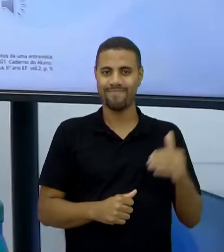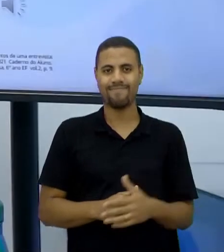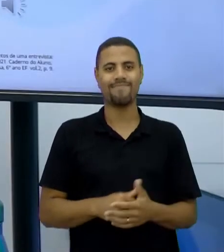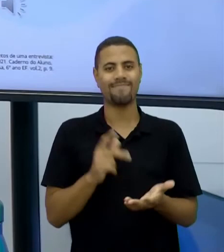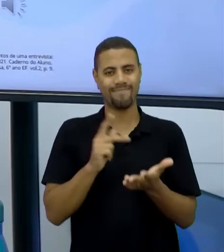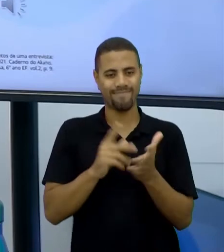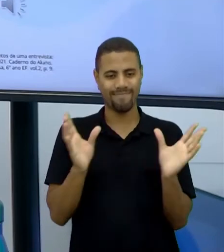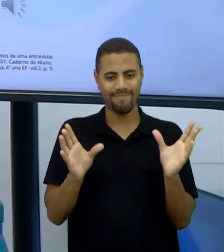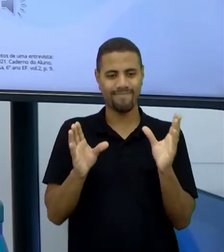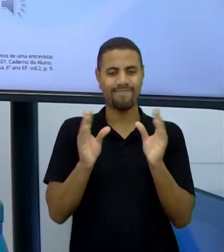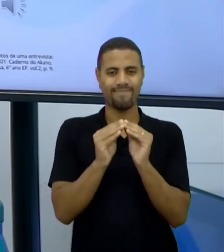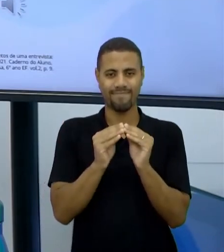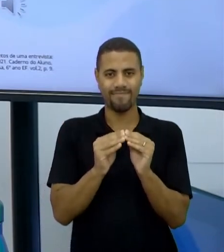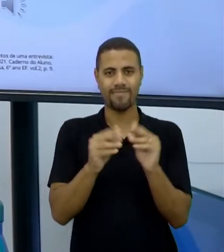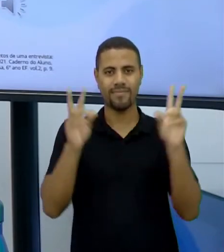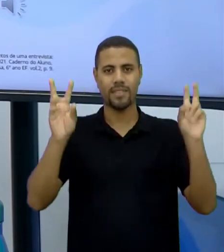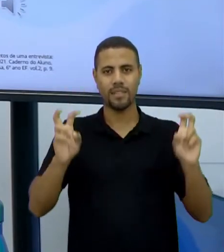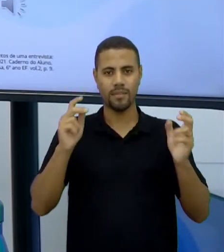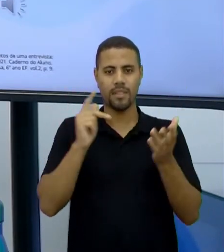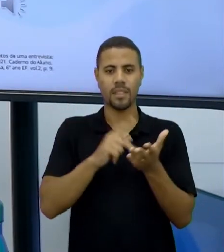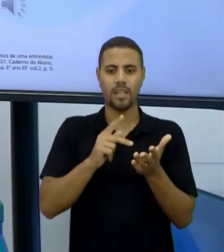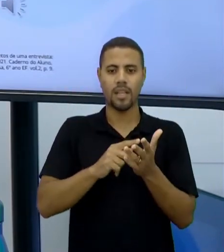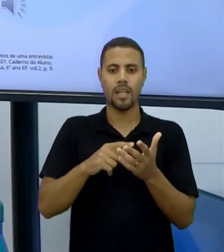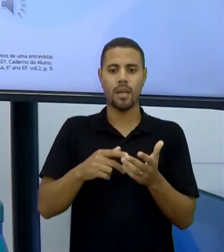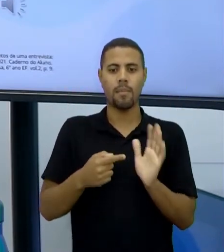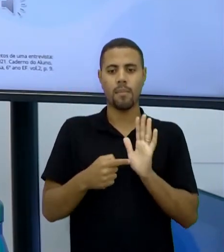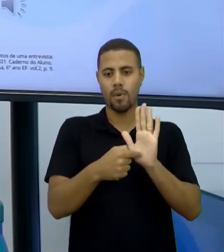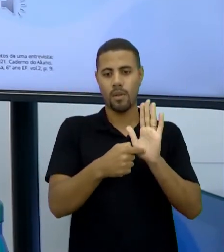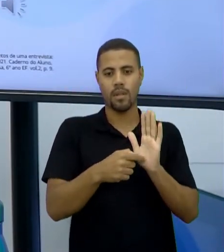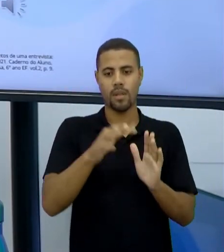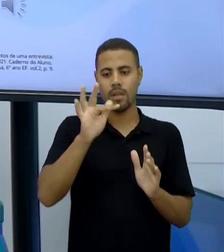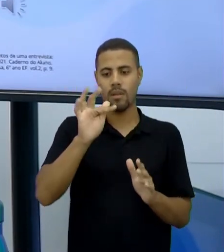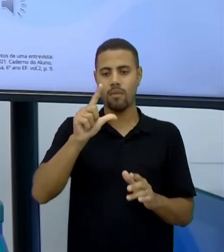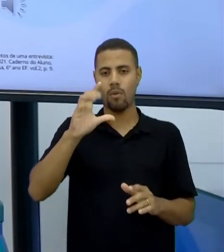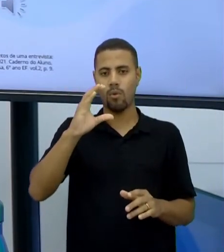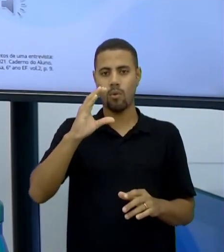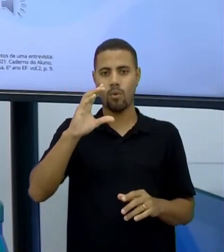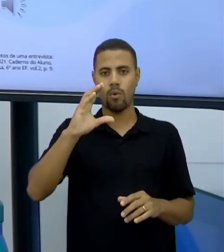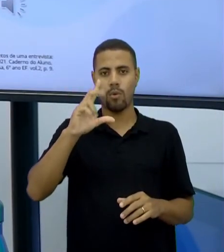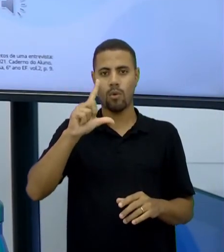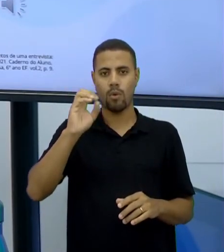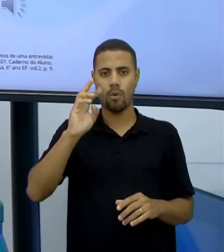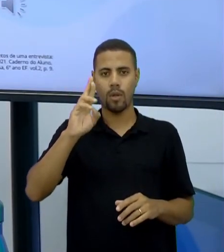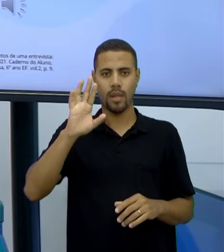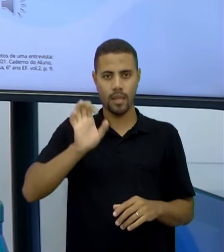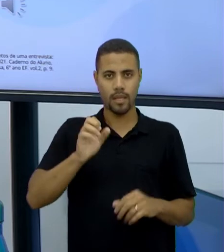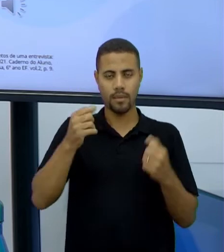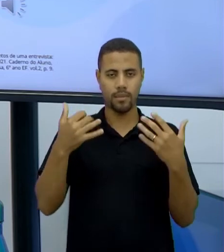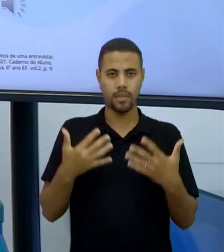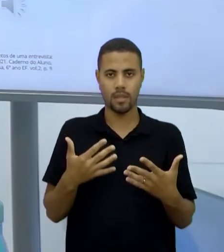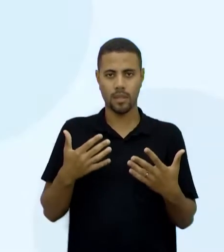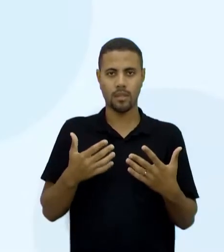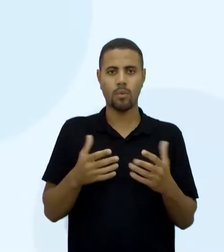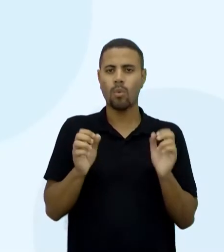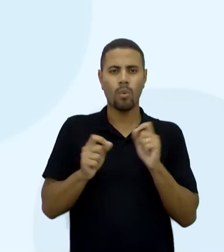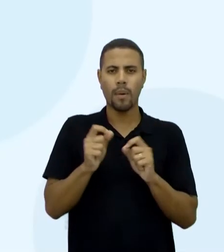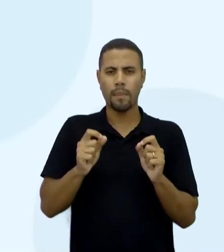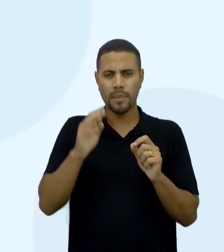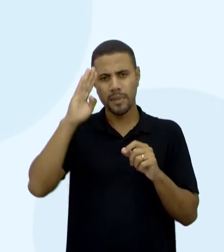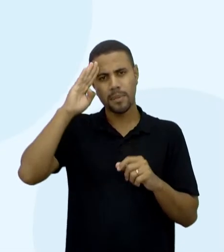resumiu um pouco esse tema, né? Porque aqui ele fala folclore, especialista em folclore. O que exatamente do folclore ele vai